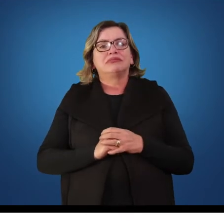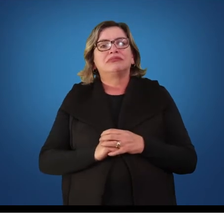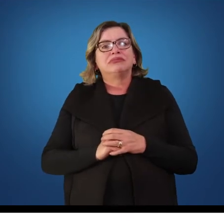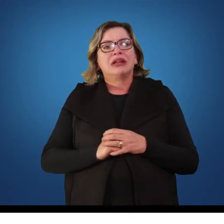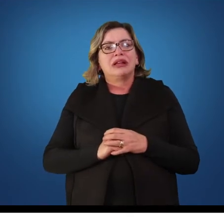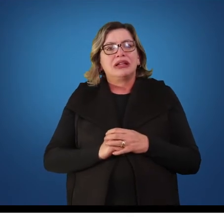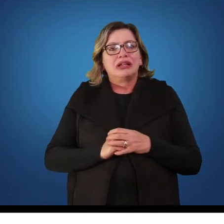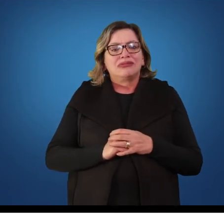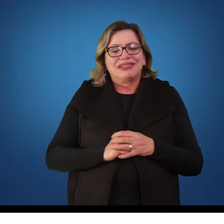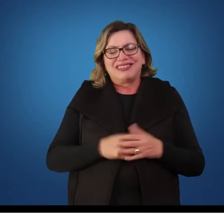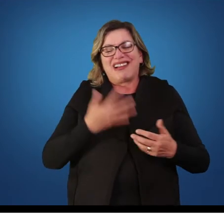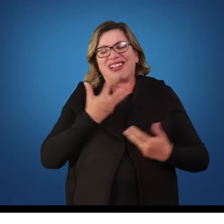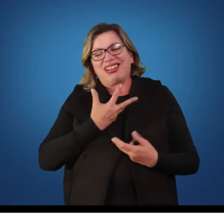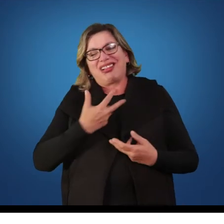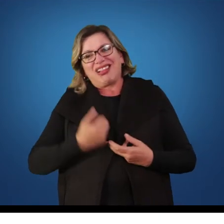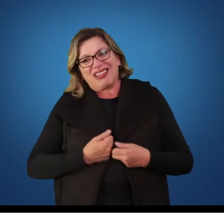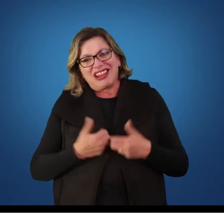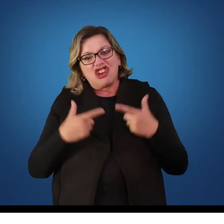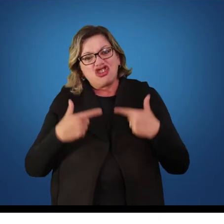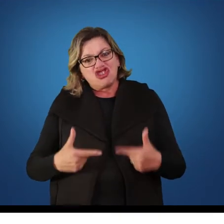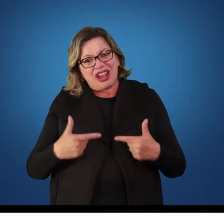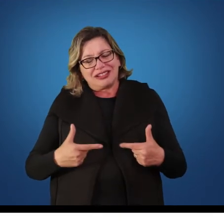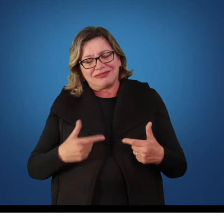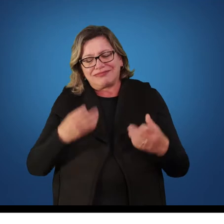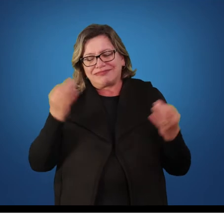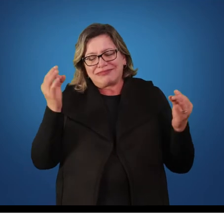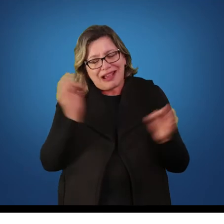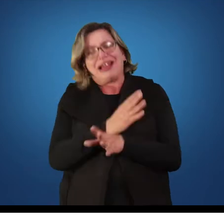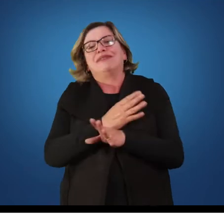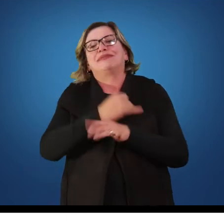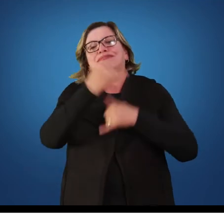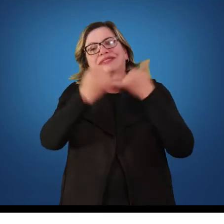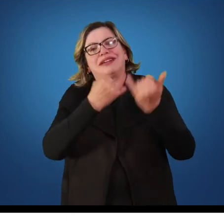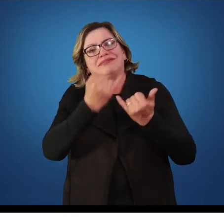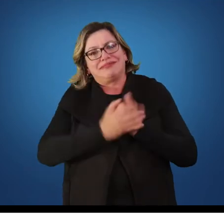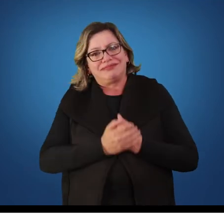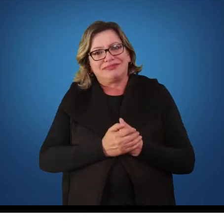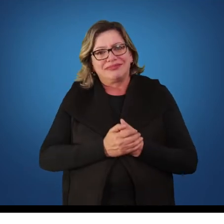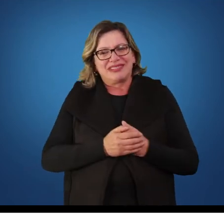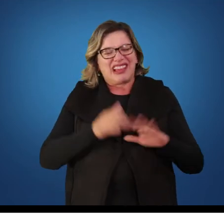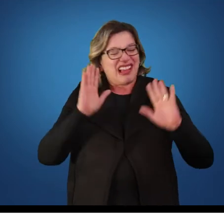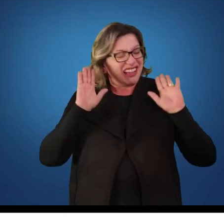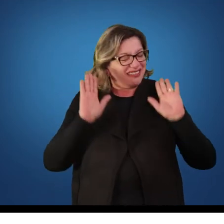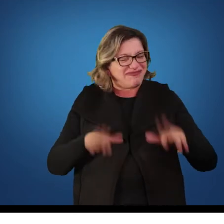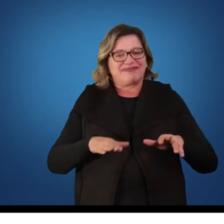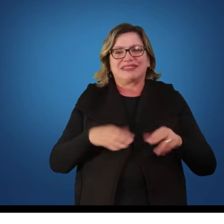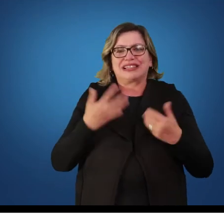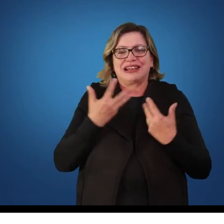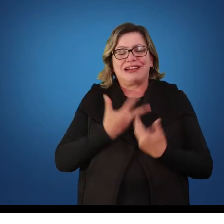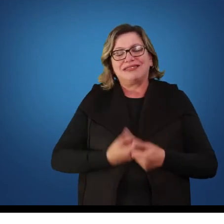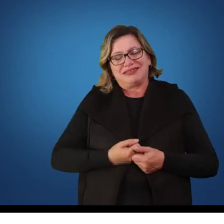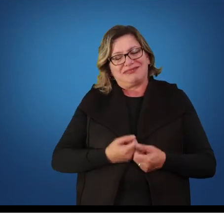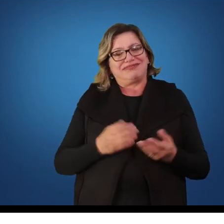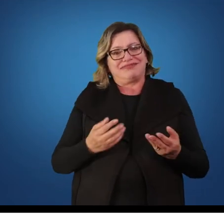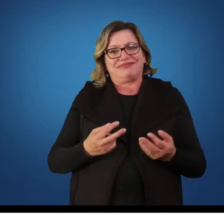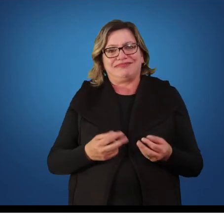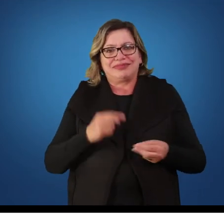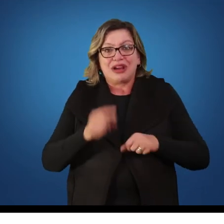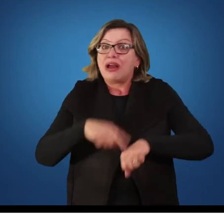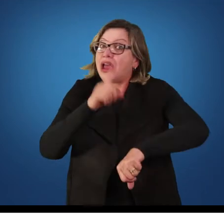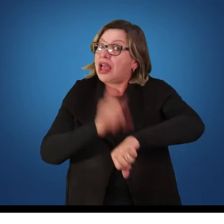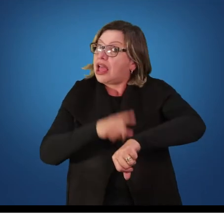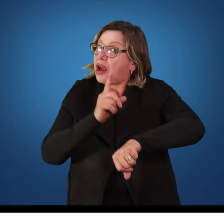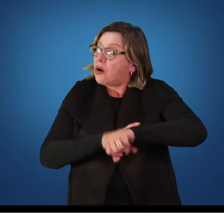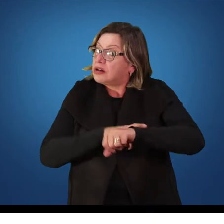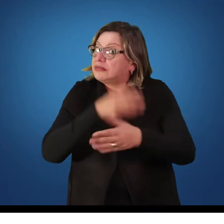colou perde a graça não é a vamos brincar de outra coisa a não quero mais brincar diz não é isso esse momento